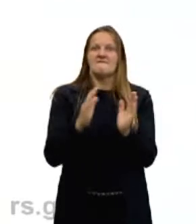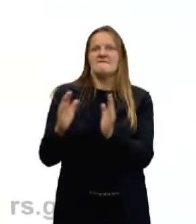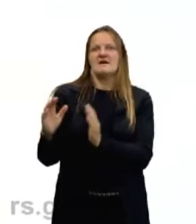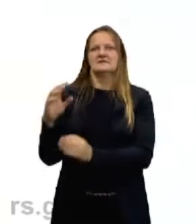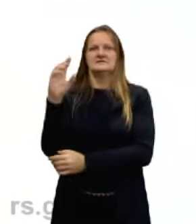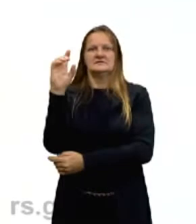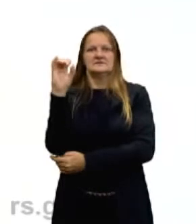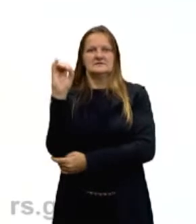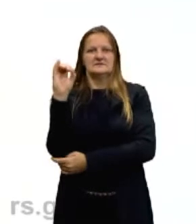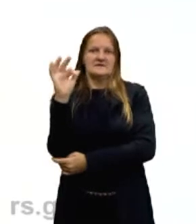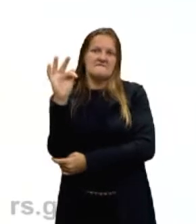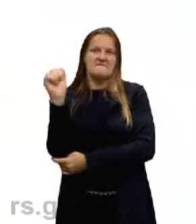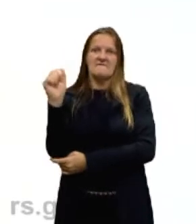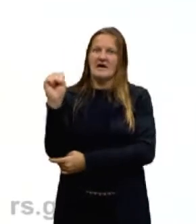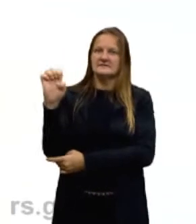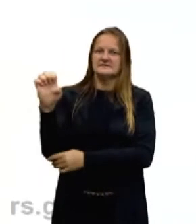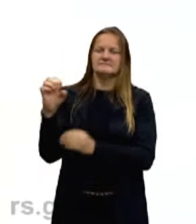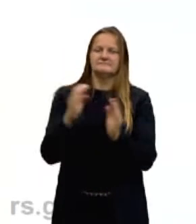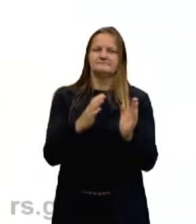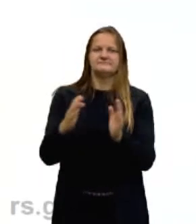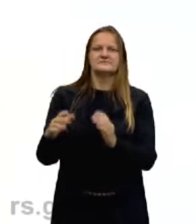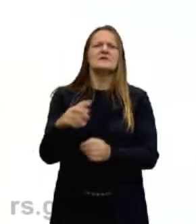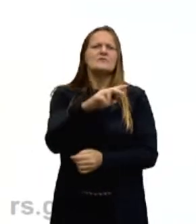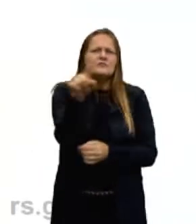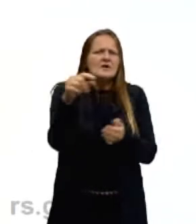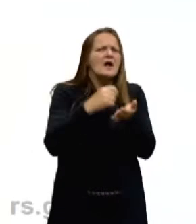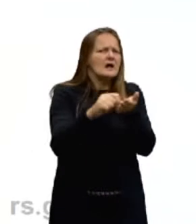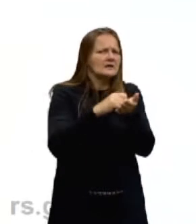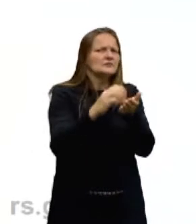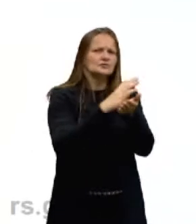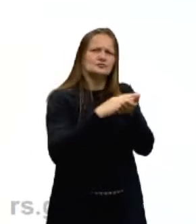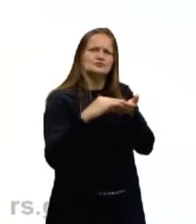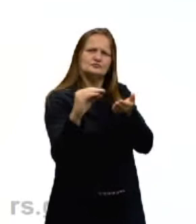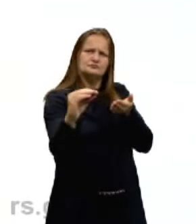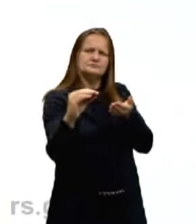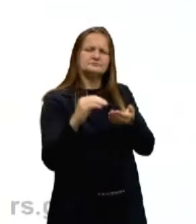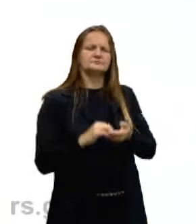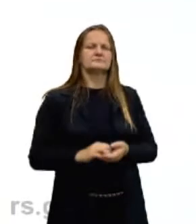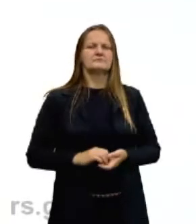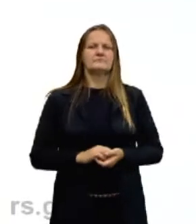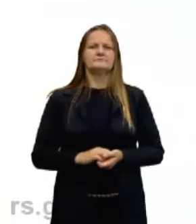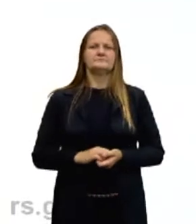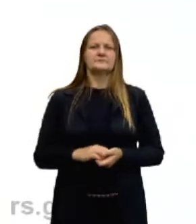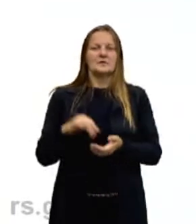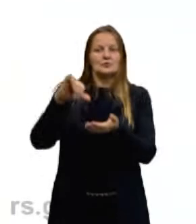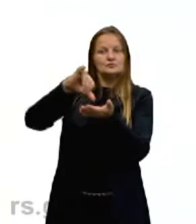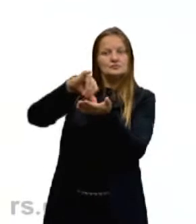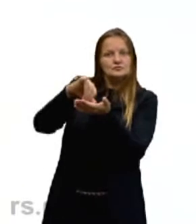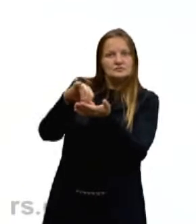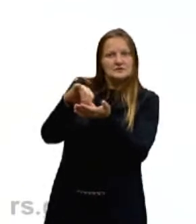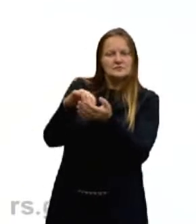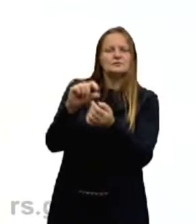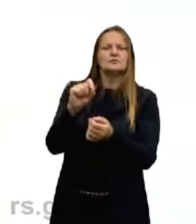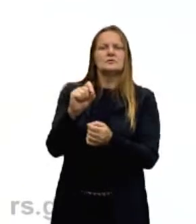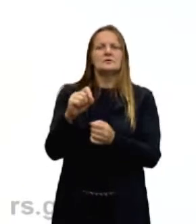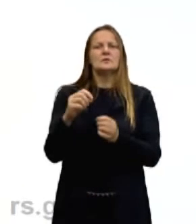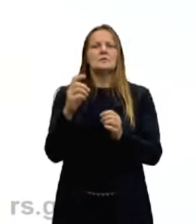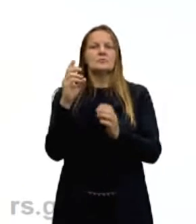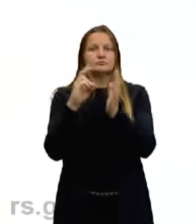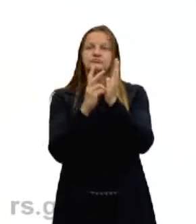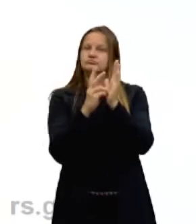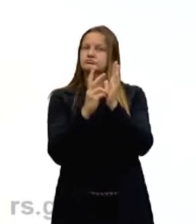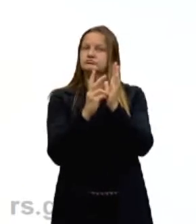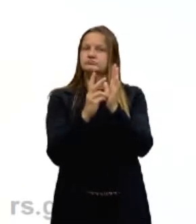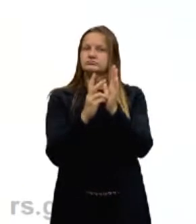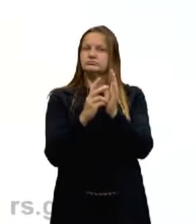se vocês quiserem anotar e um resumão para vocês é isso a figura central do indianismo era quem o índio